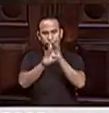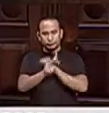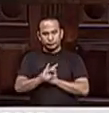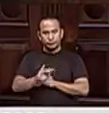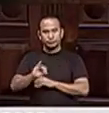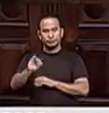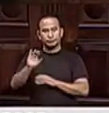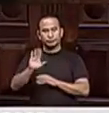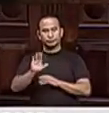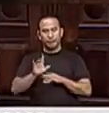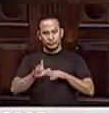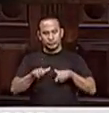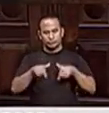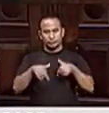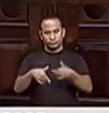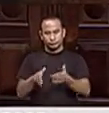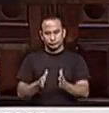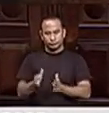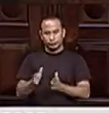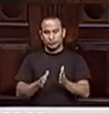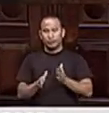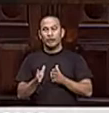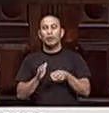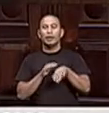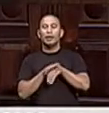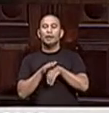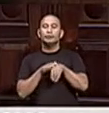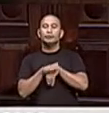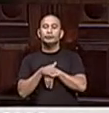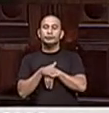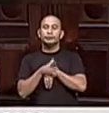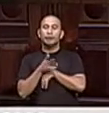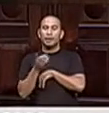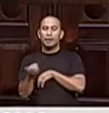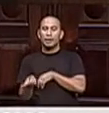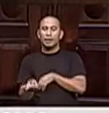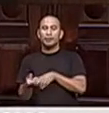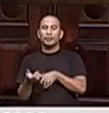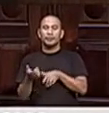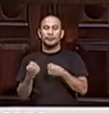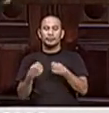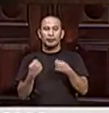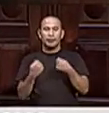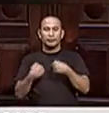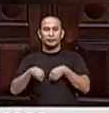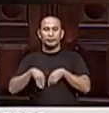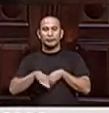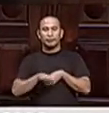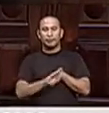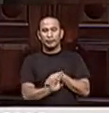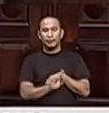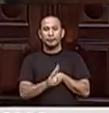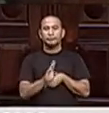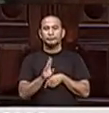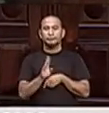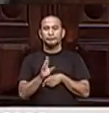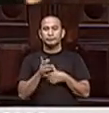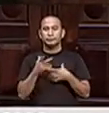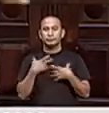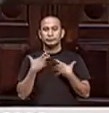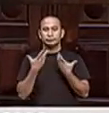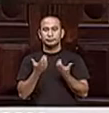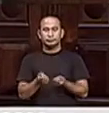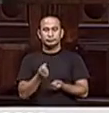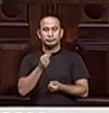do mandato e à noite ele deveria recolher ao recesso sacrossanto do seu